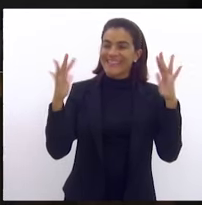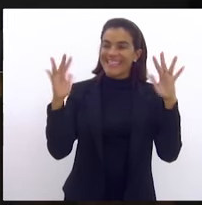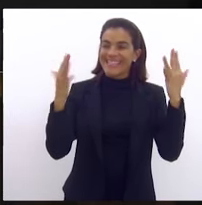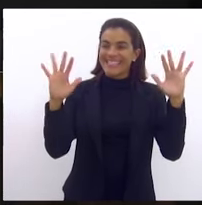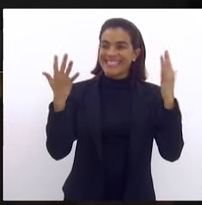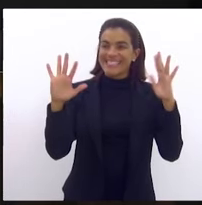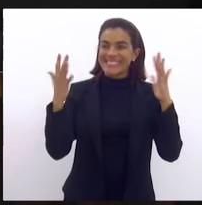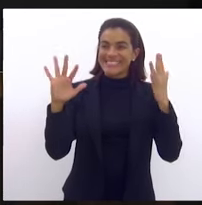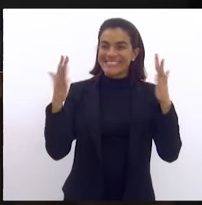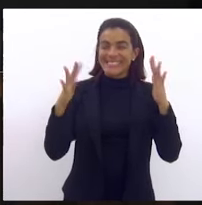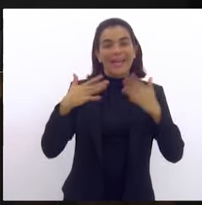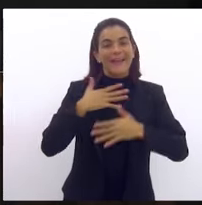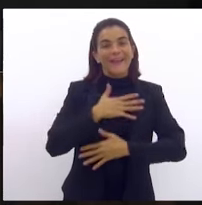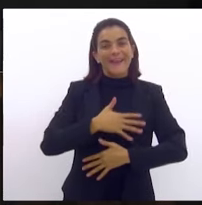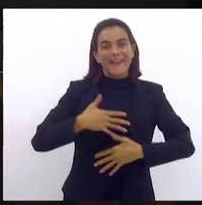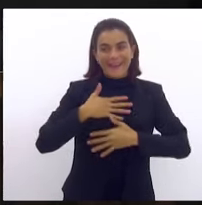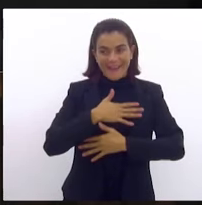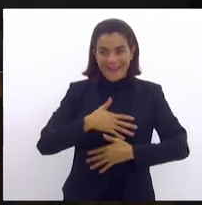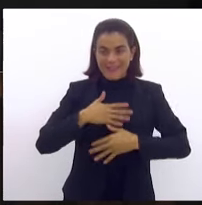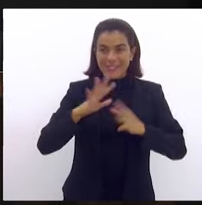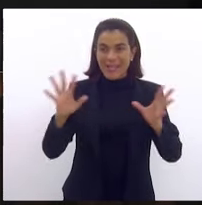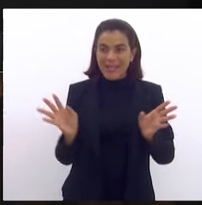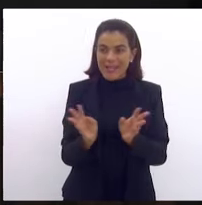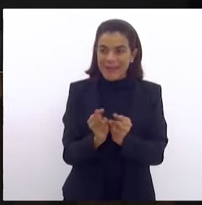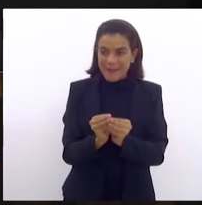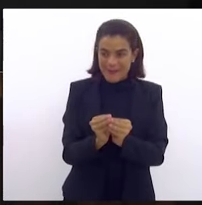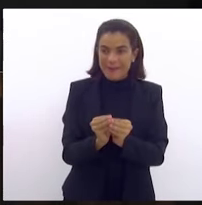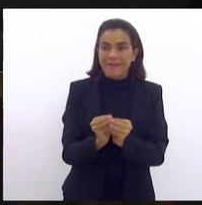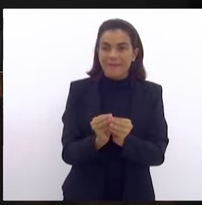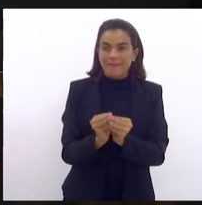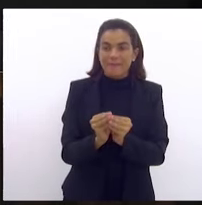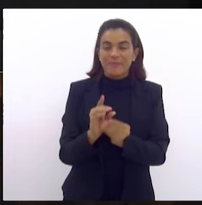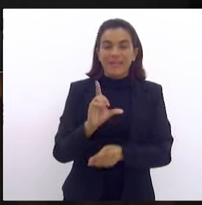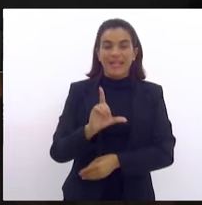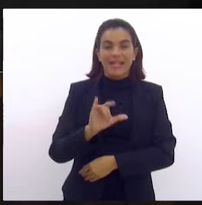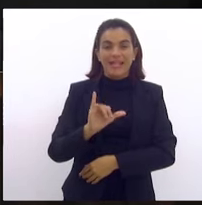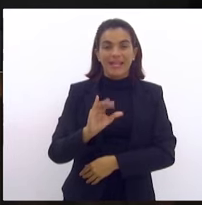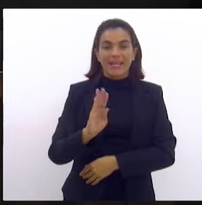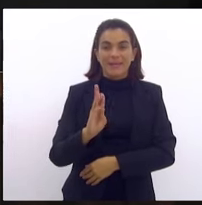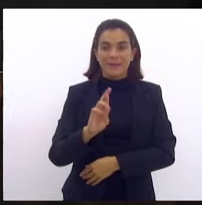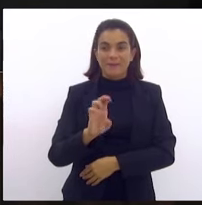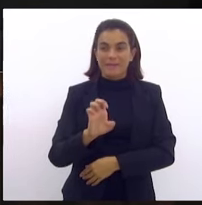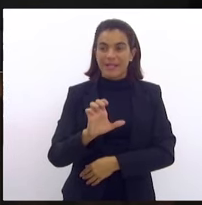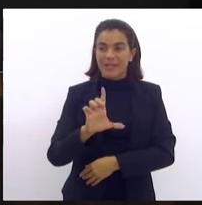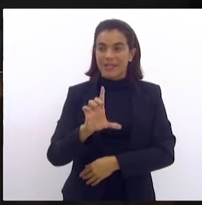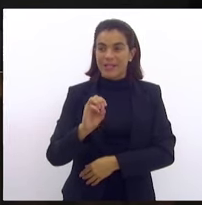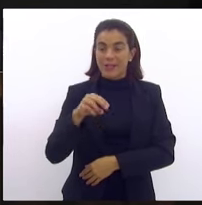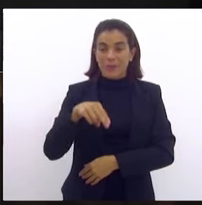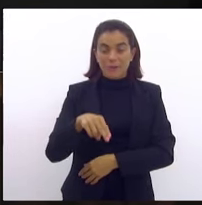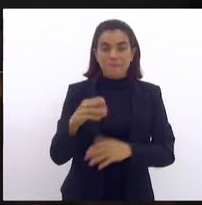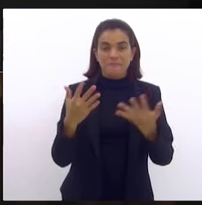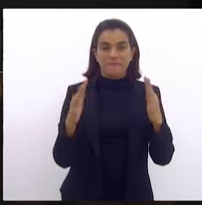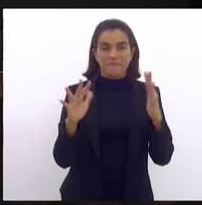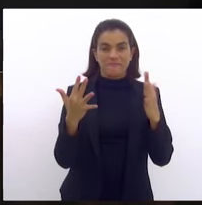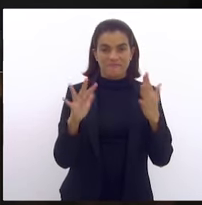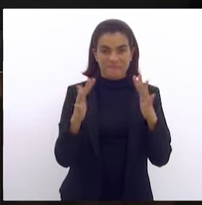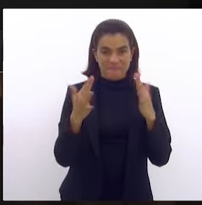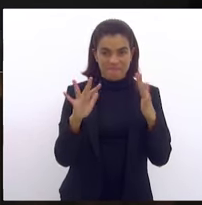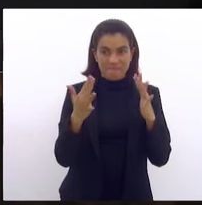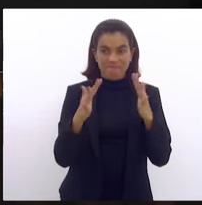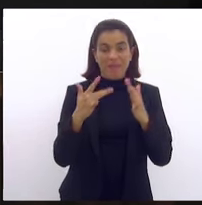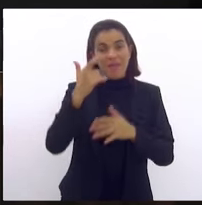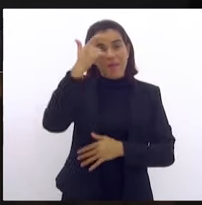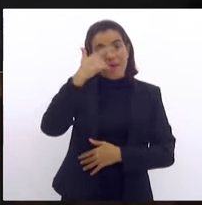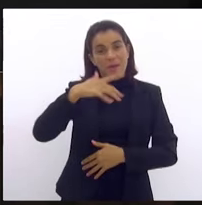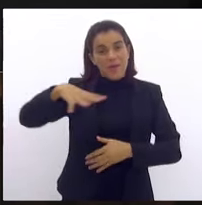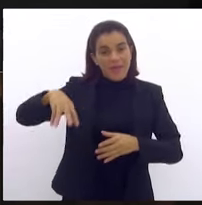vocês. Gostaria que, bem breve, Librelon, de parabenizá-lo. Eu, na verdade, entrei nesse projeto